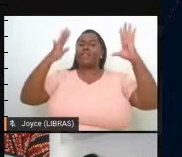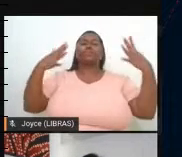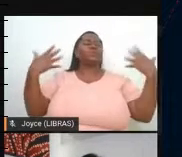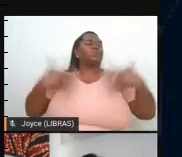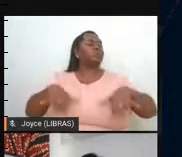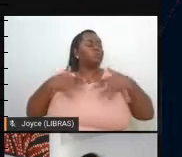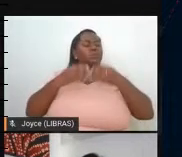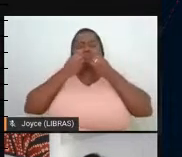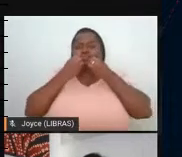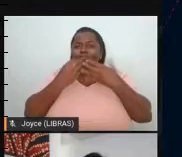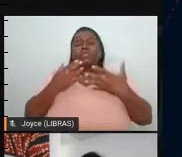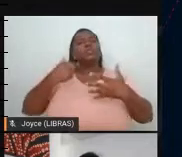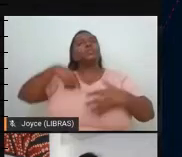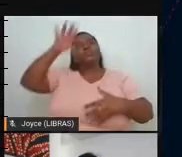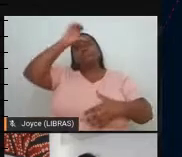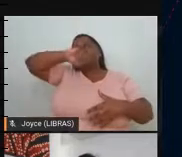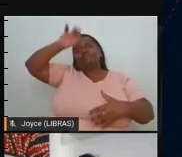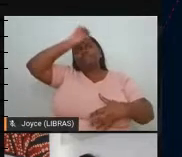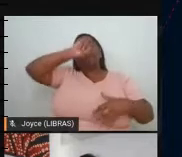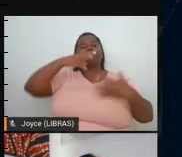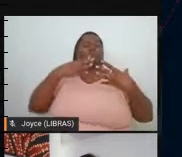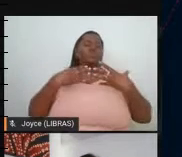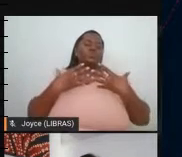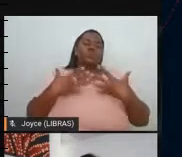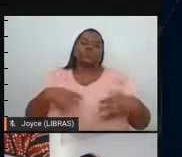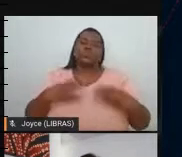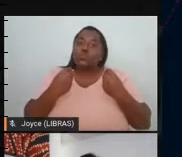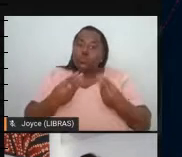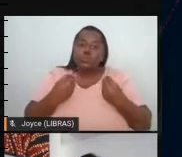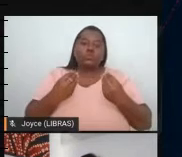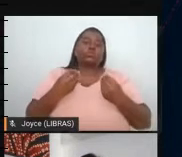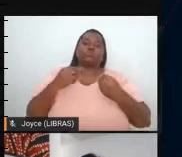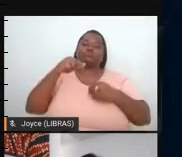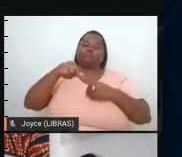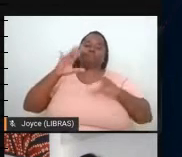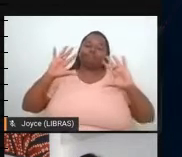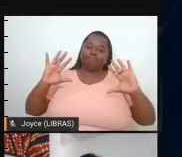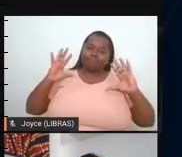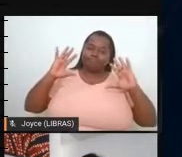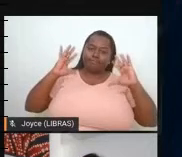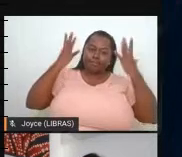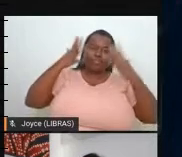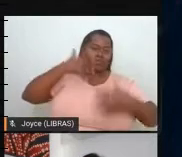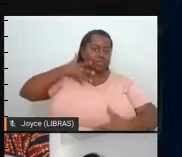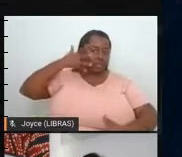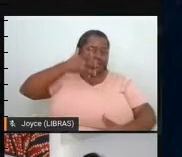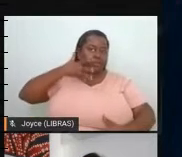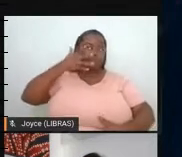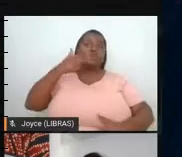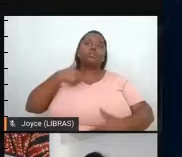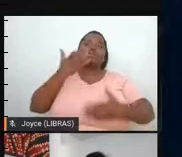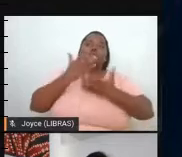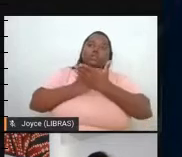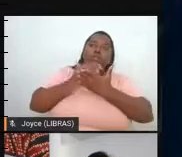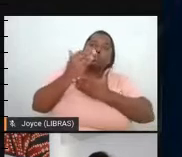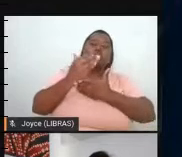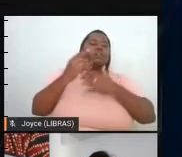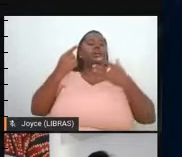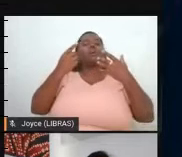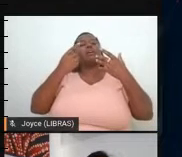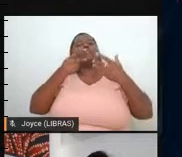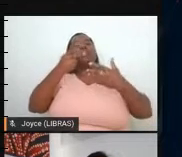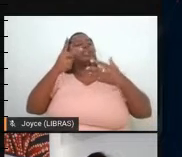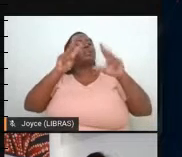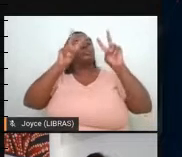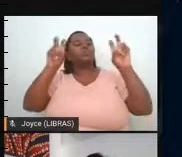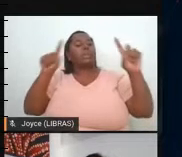estou aprendendo muito, né? E gostaria de começar falando um pouquinho do desafio que é falar